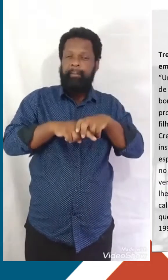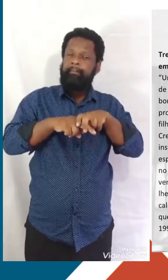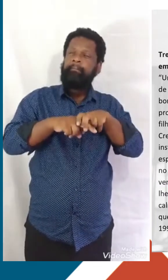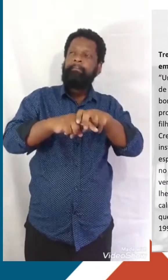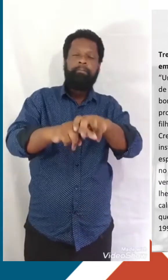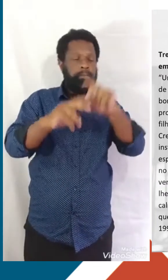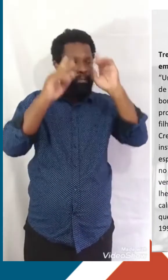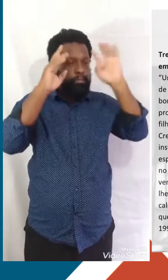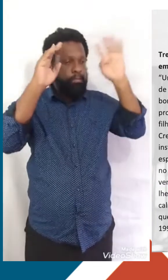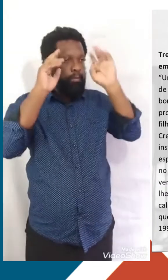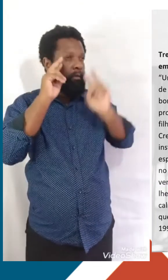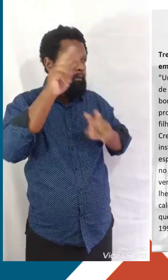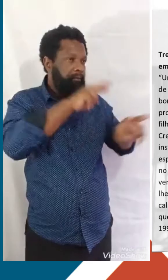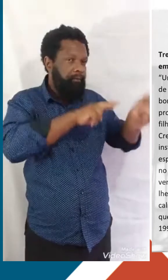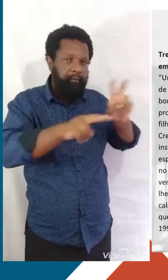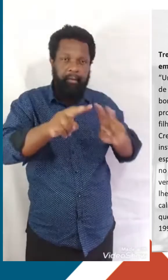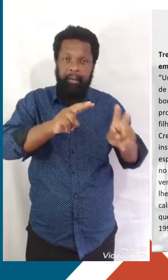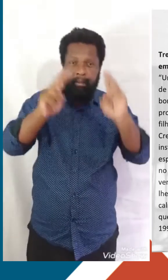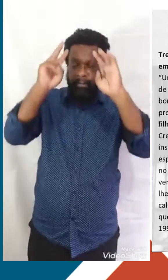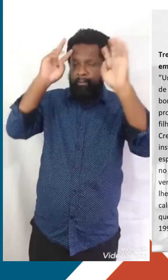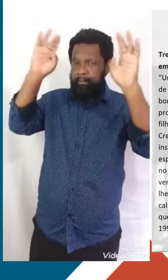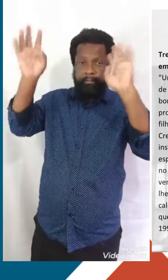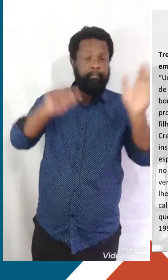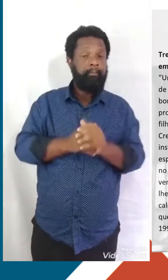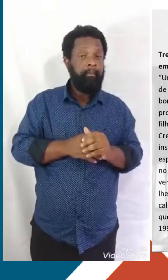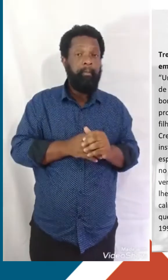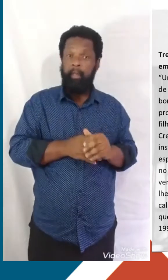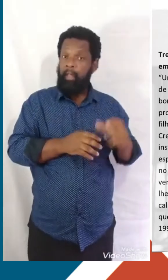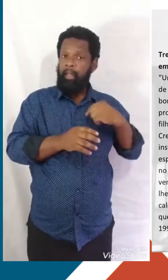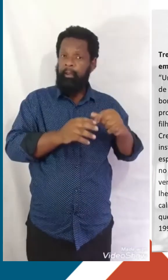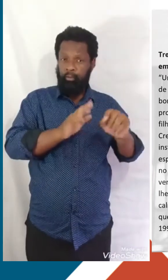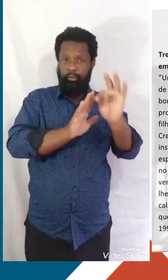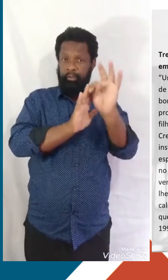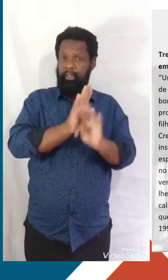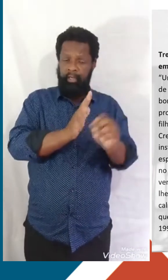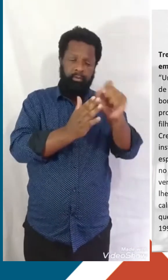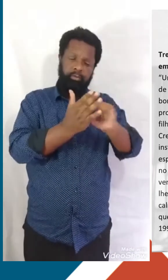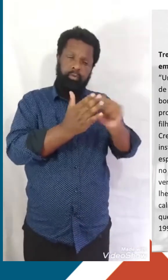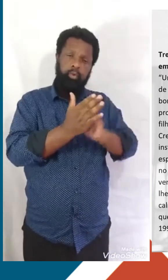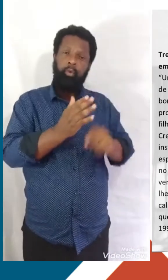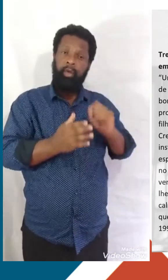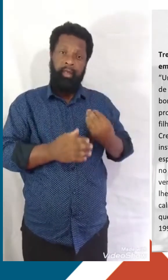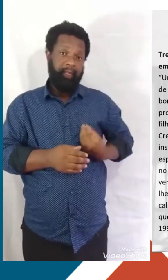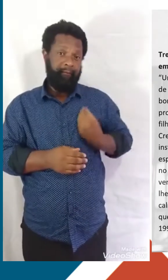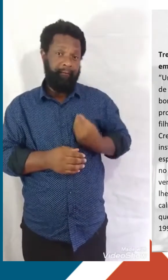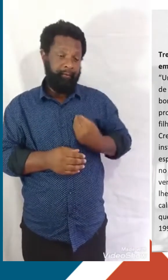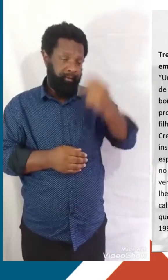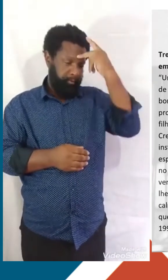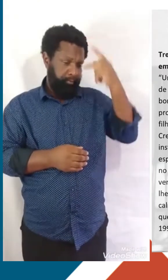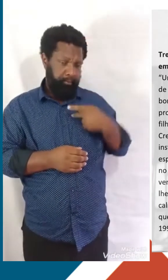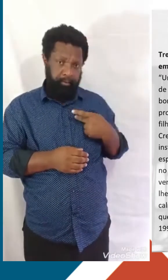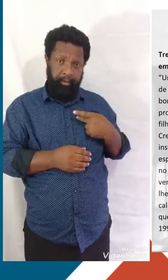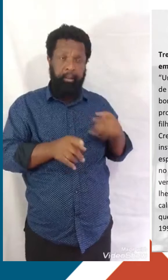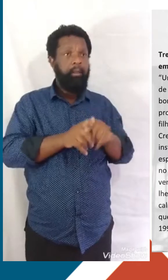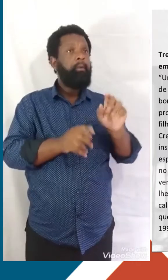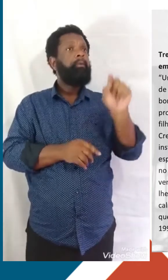Ao longo da narrativa, há uma alteração da percepção da realidade de si e